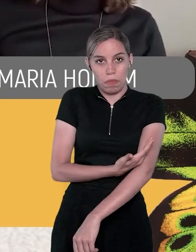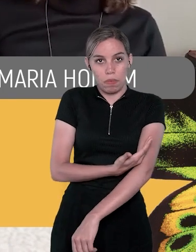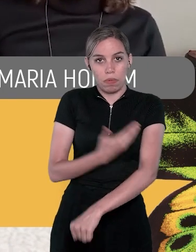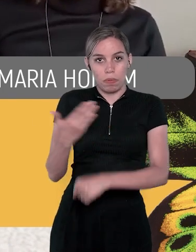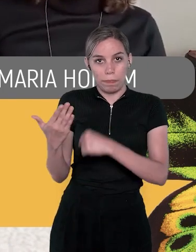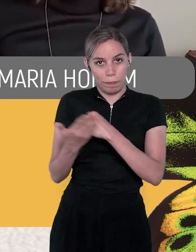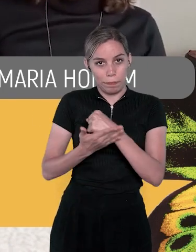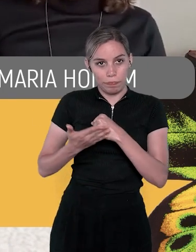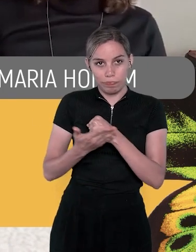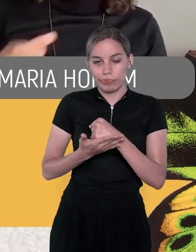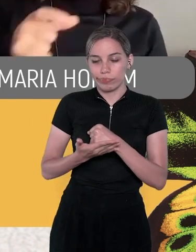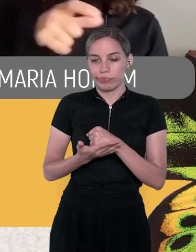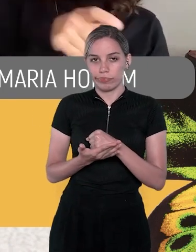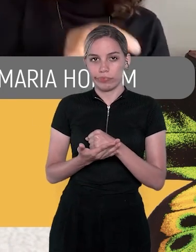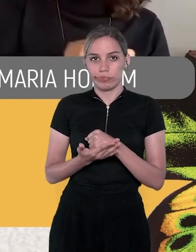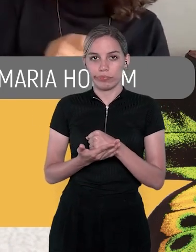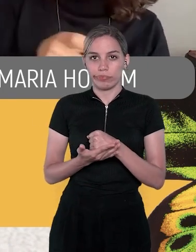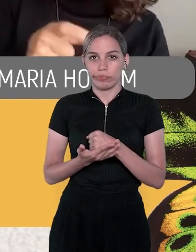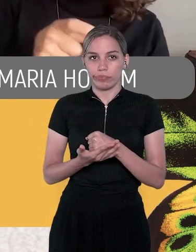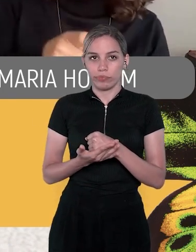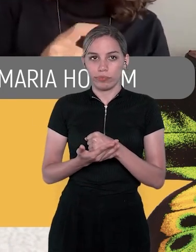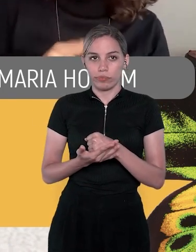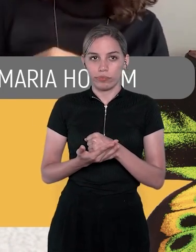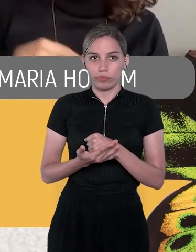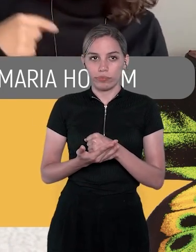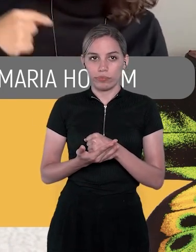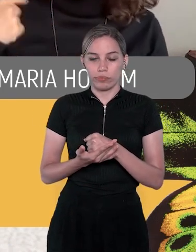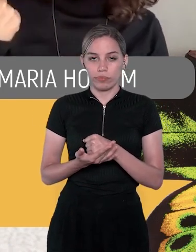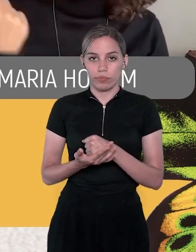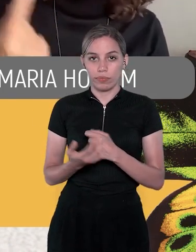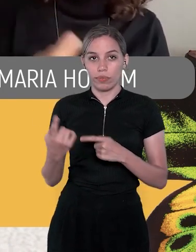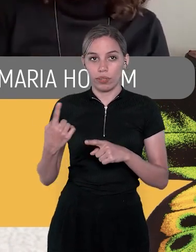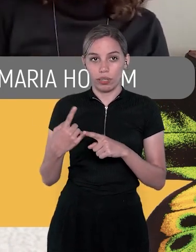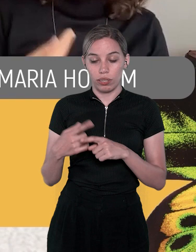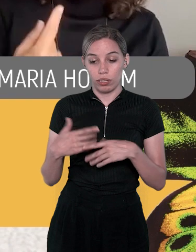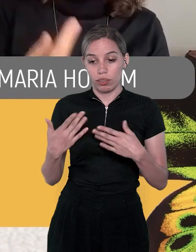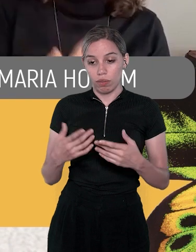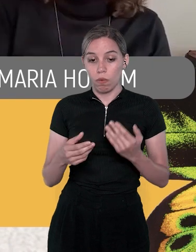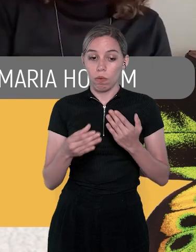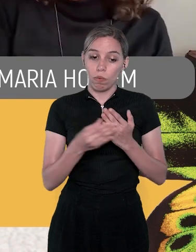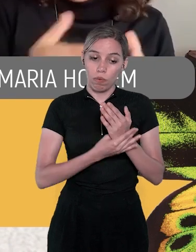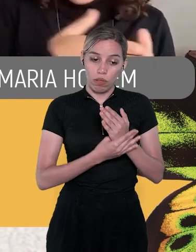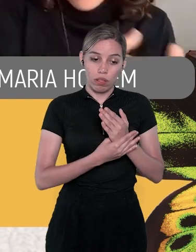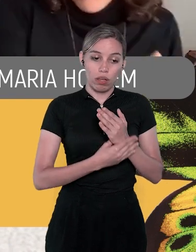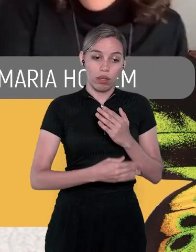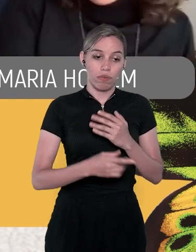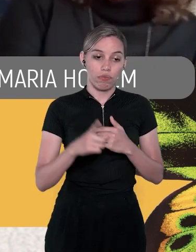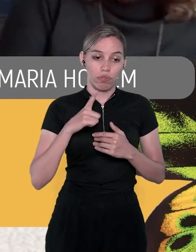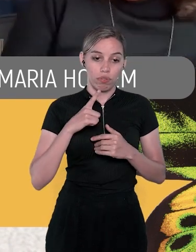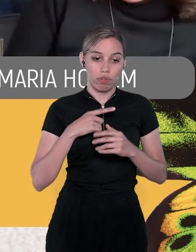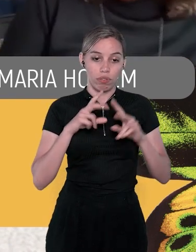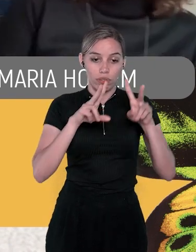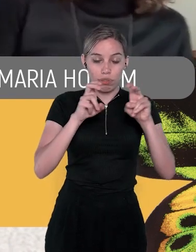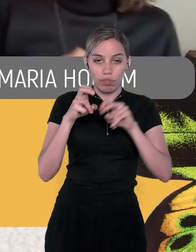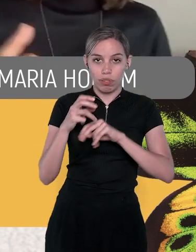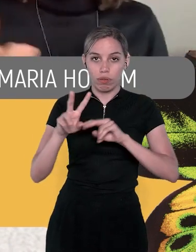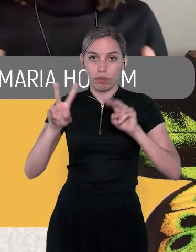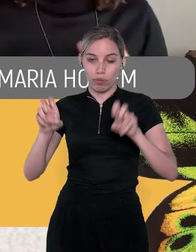primitivas. E aí você vai o tempo todo fazer um romance sobre o ódio, que é o seu livro.